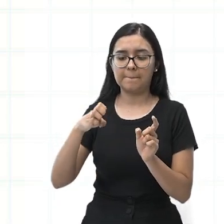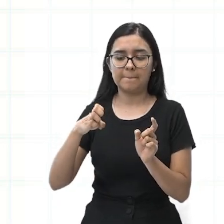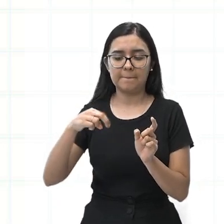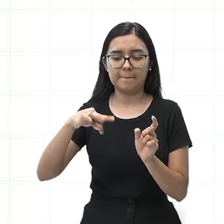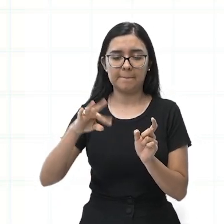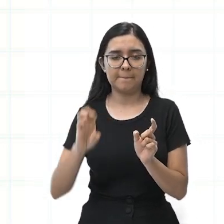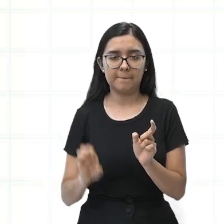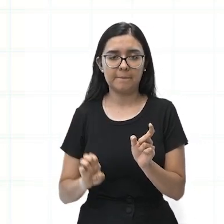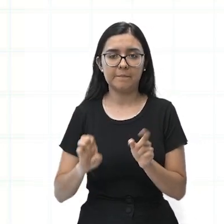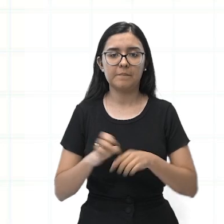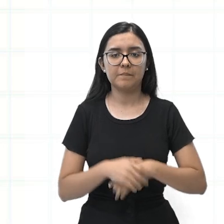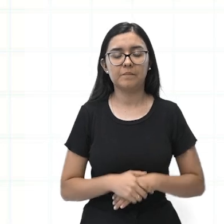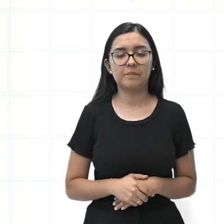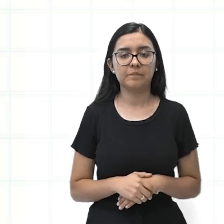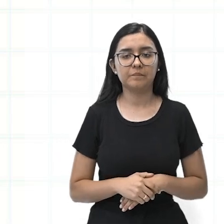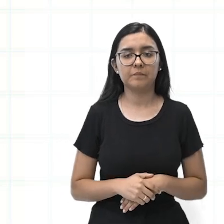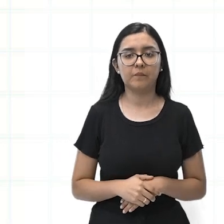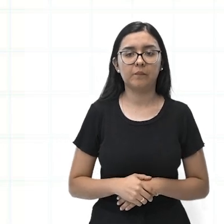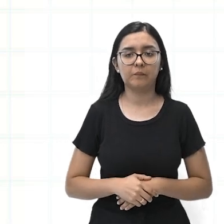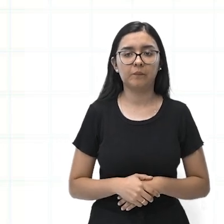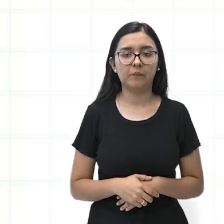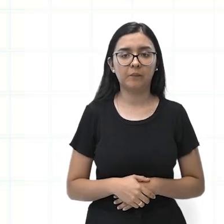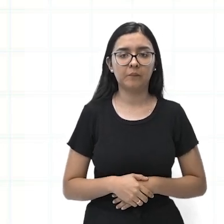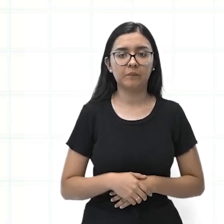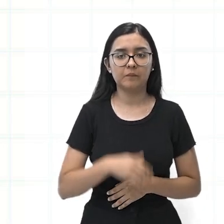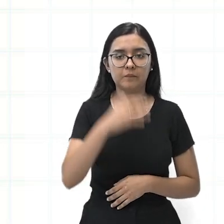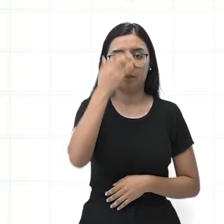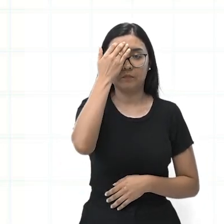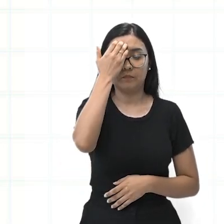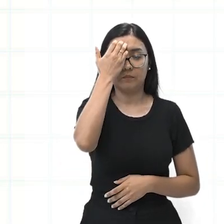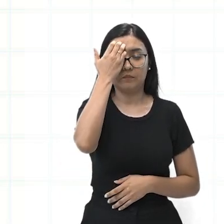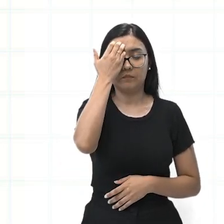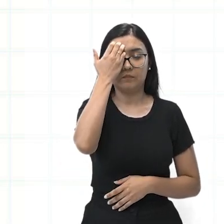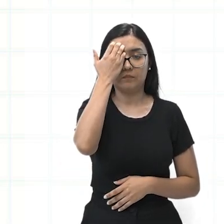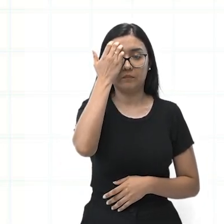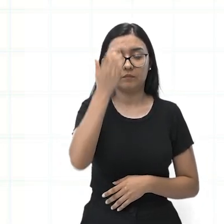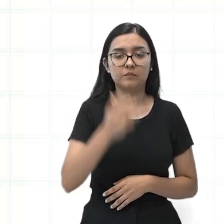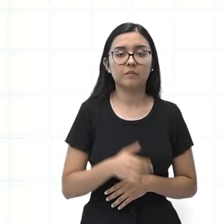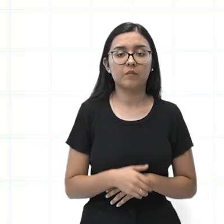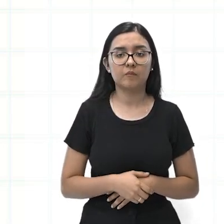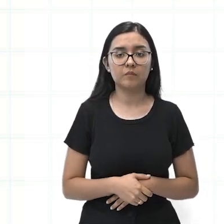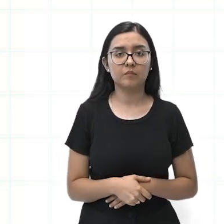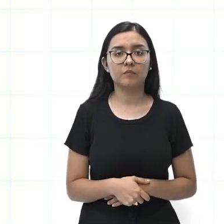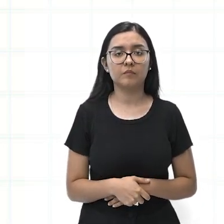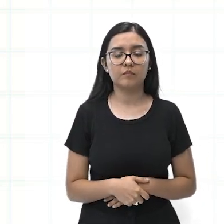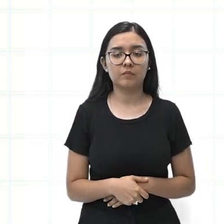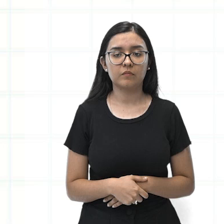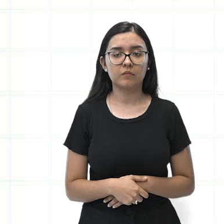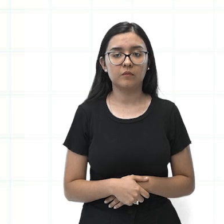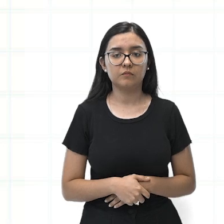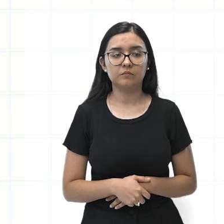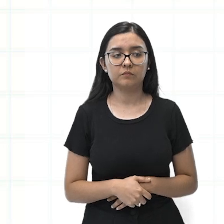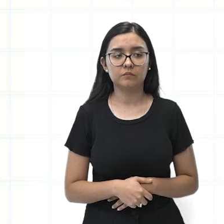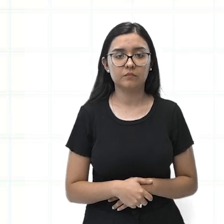currently, atualmente. Se current é atual, currently, atualmente, tá?